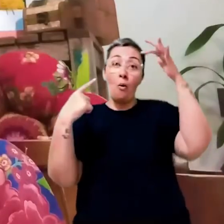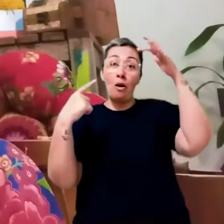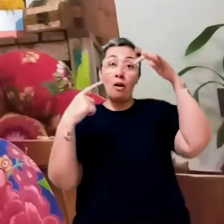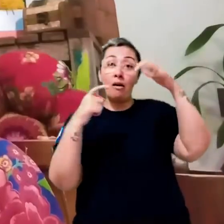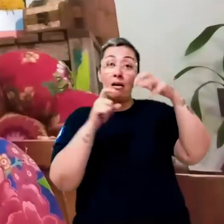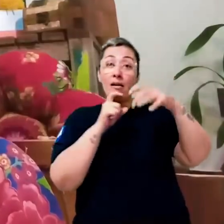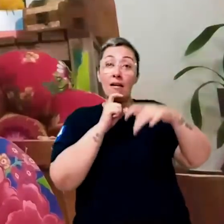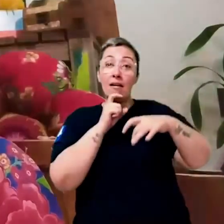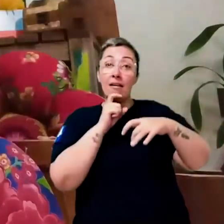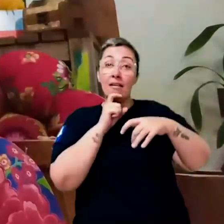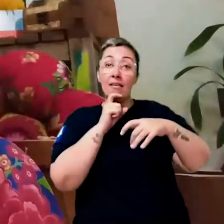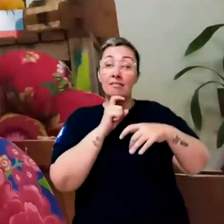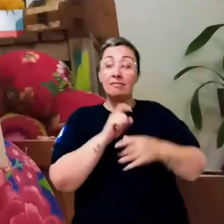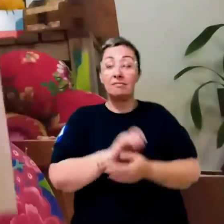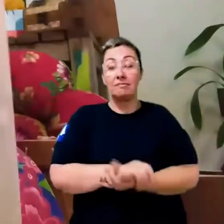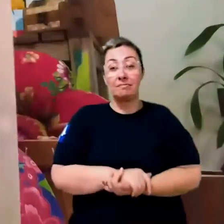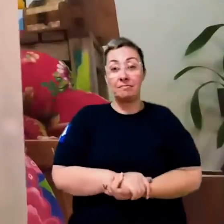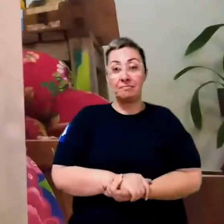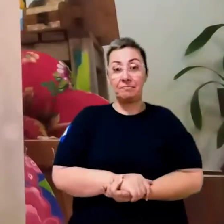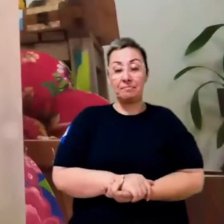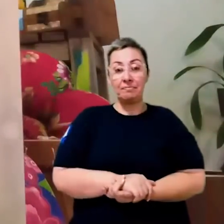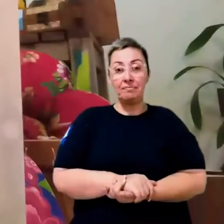neve.